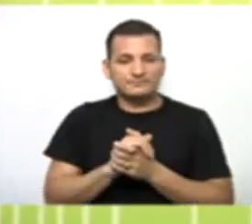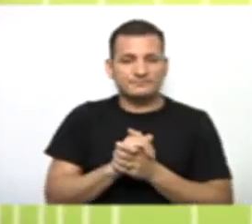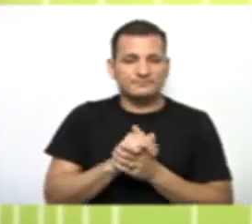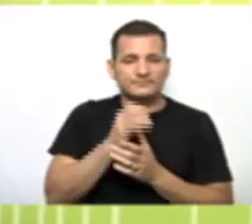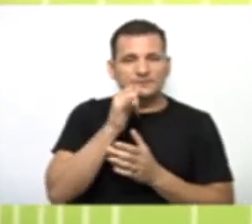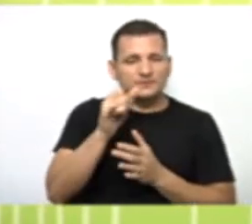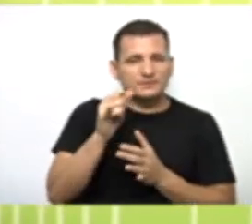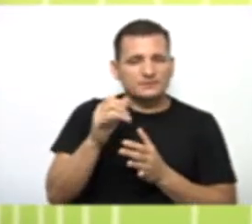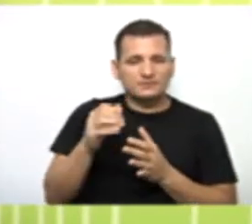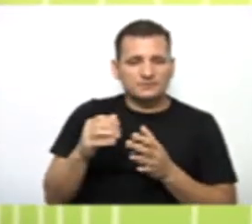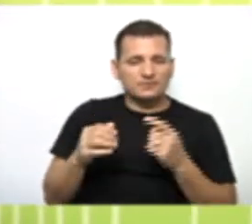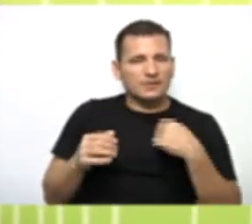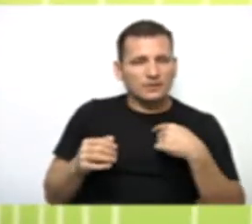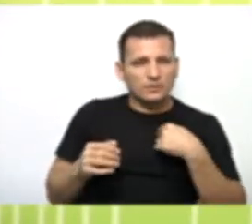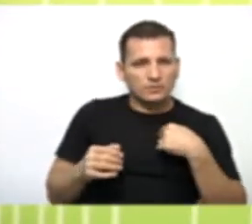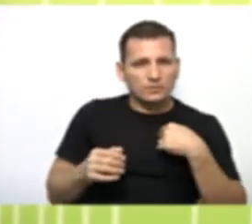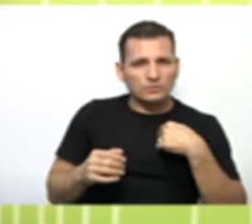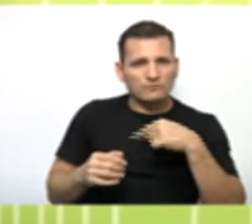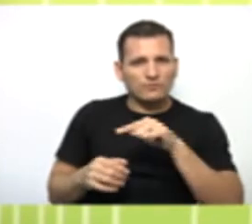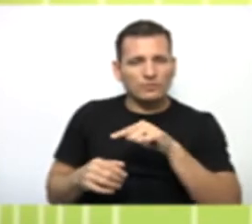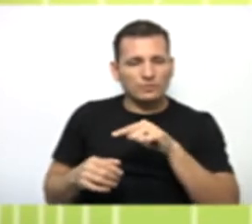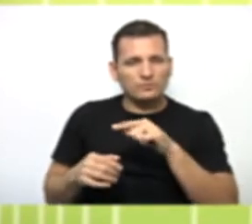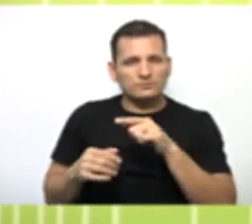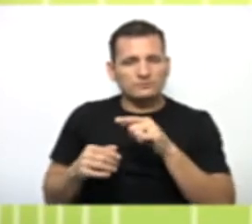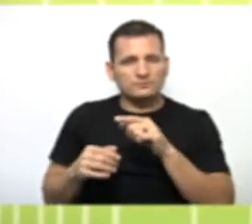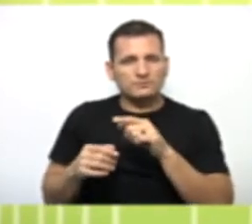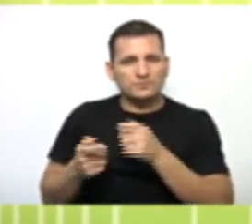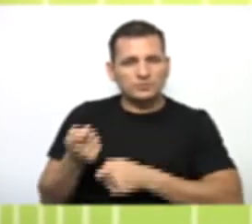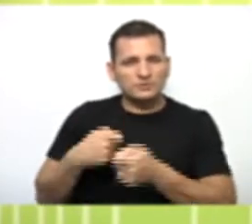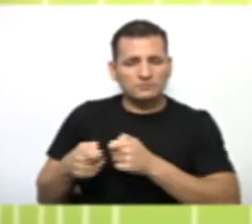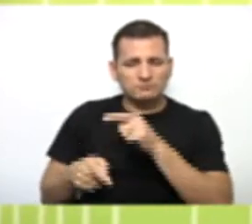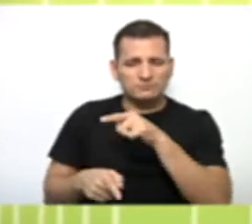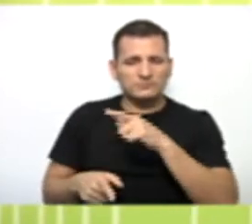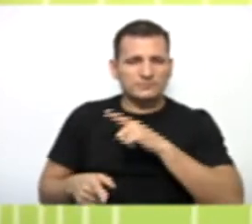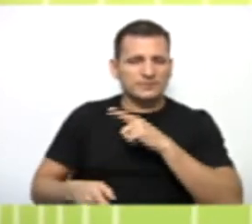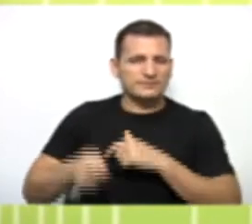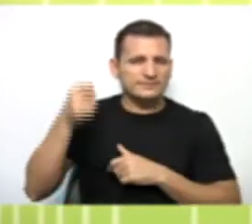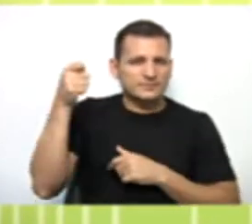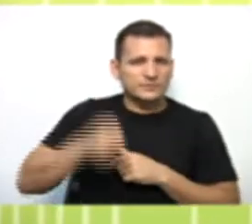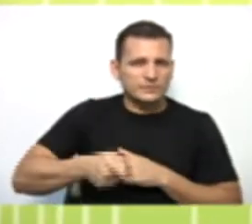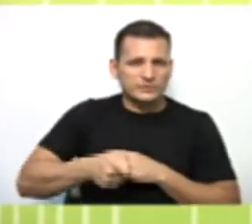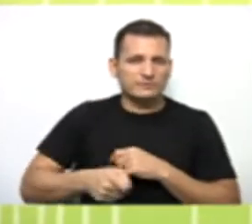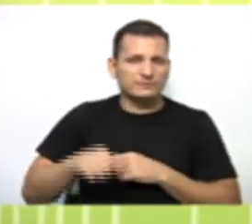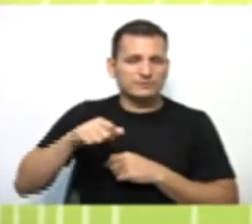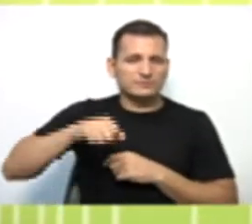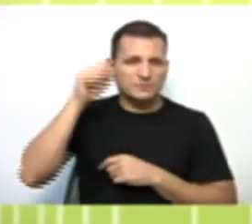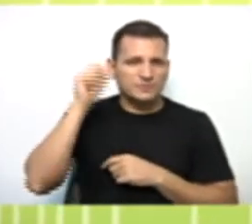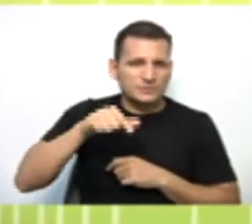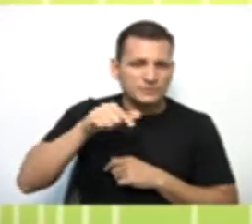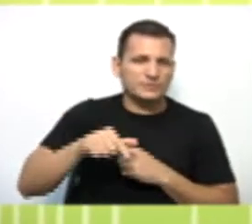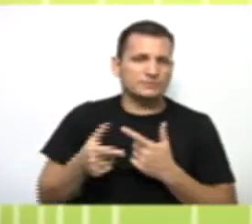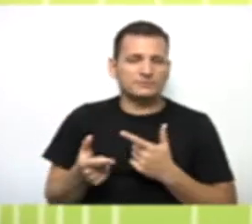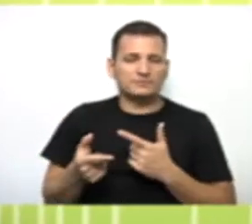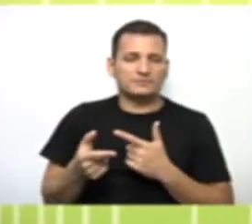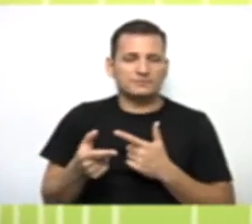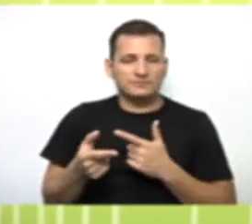durante a negociação a pessoa for muito ríspida, for muito dura, não é? For muito, sei lá, um pouco mais